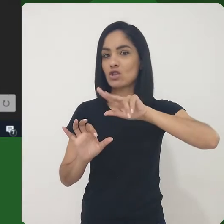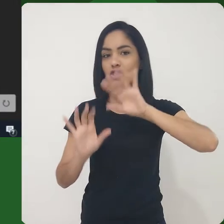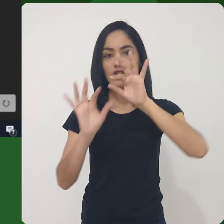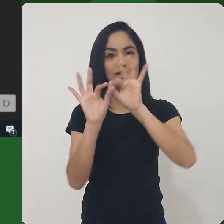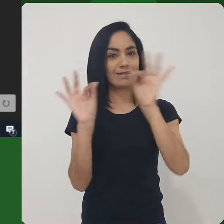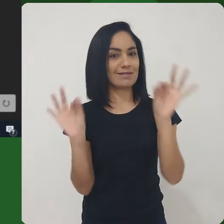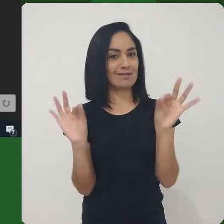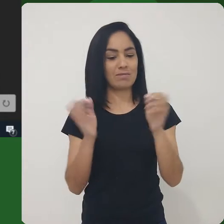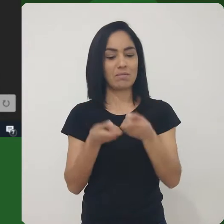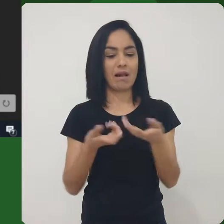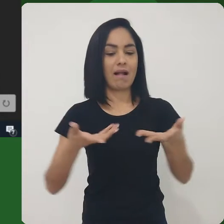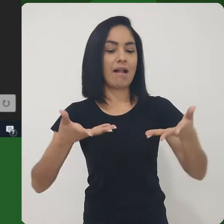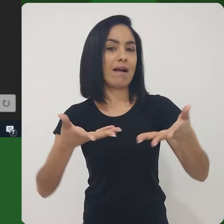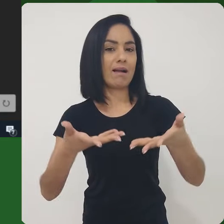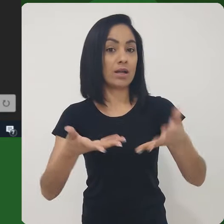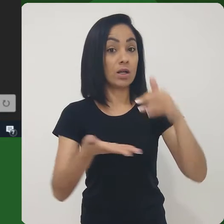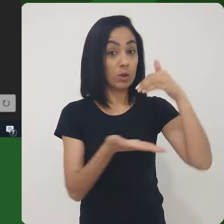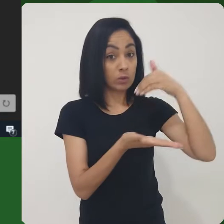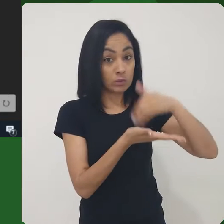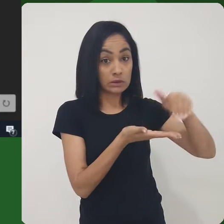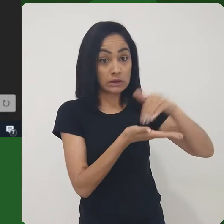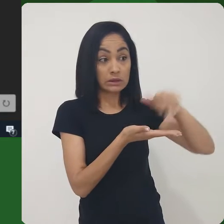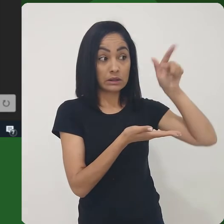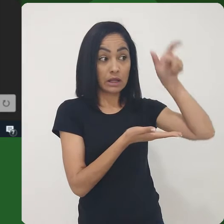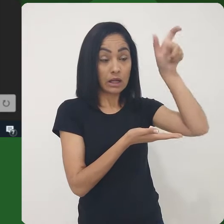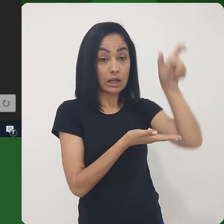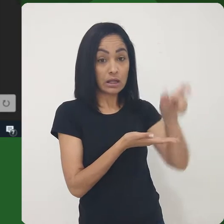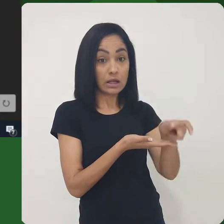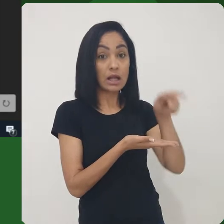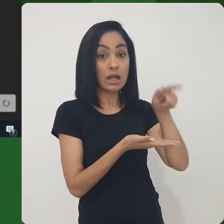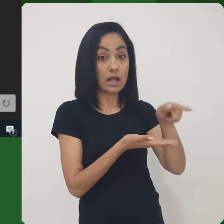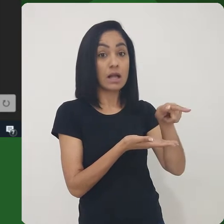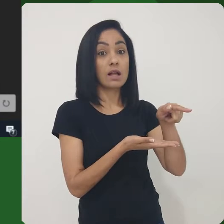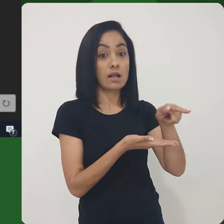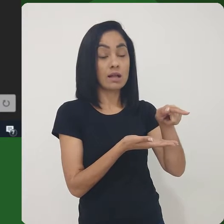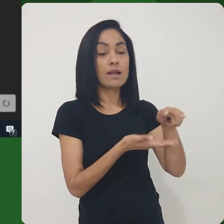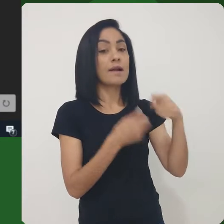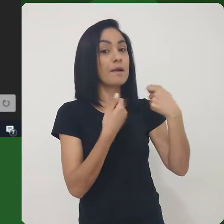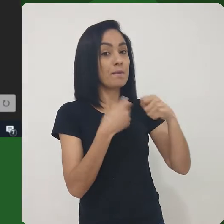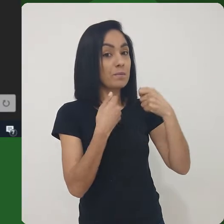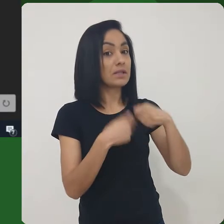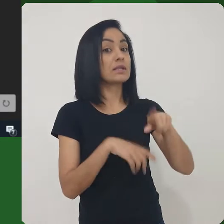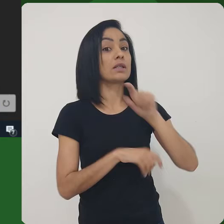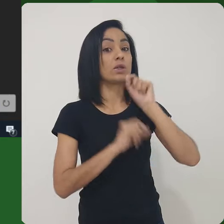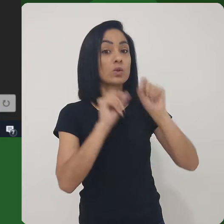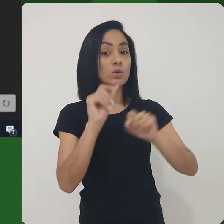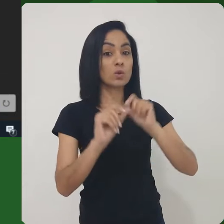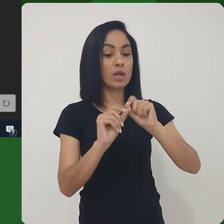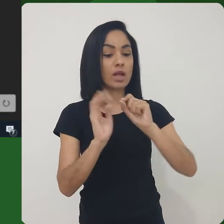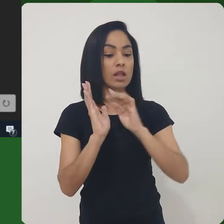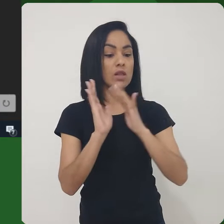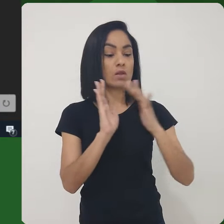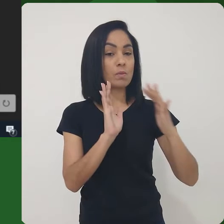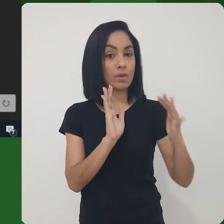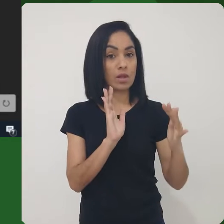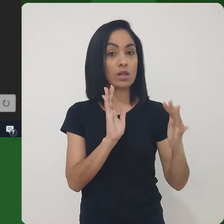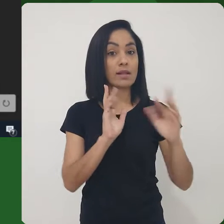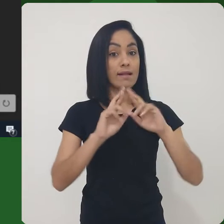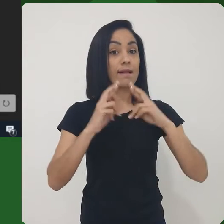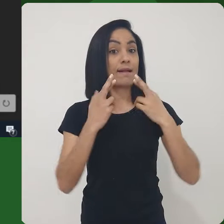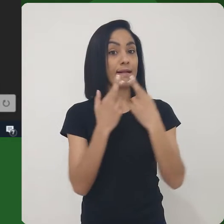e distribuir a ata. Né? O secretário ou a secretária deve ter uma voz ativa ao longo da reunião,